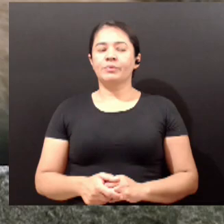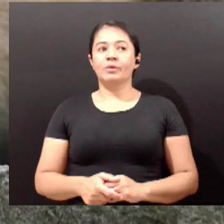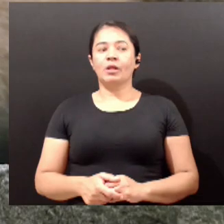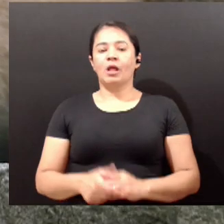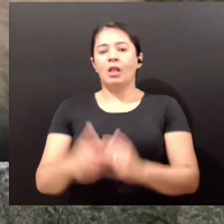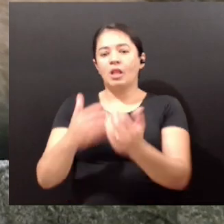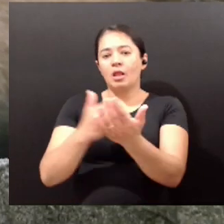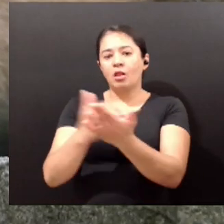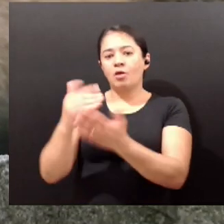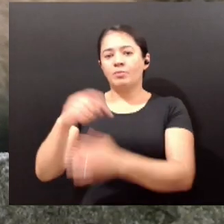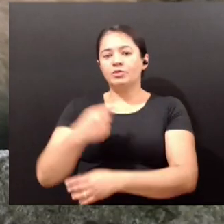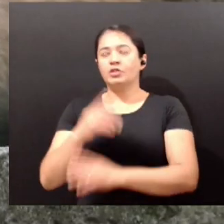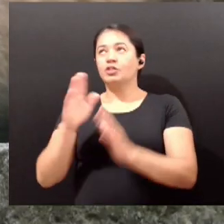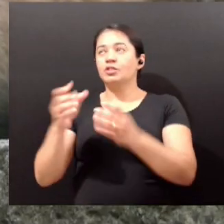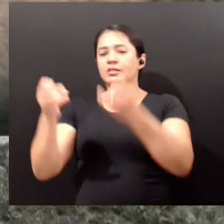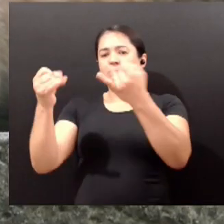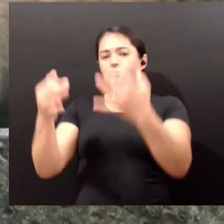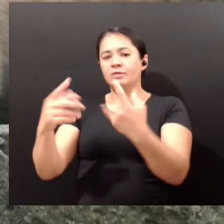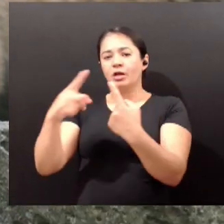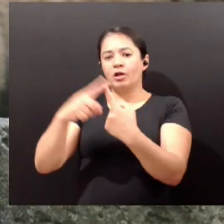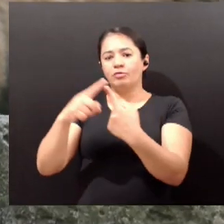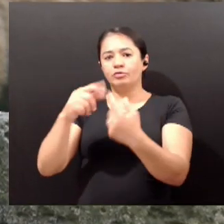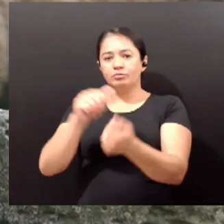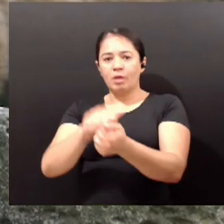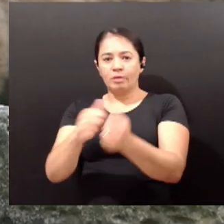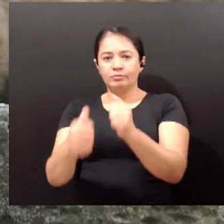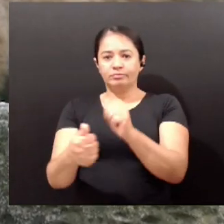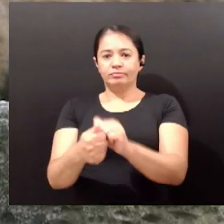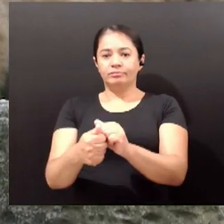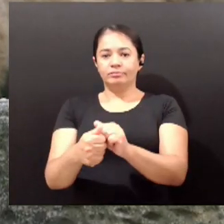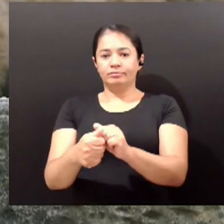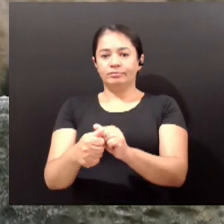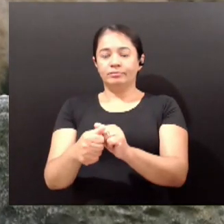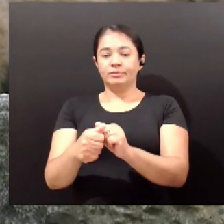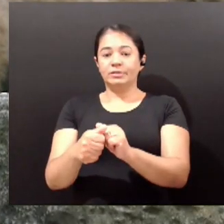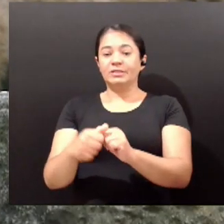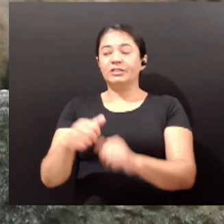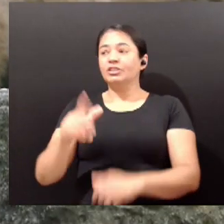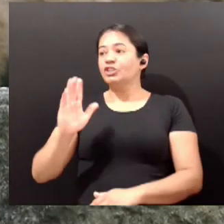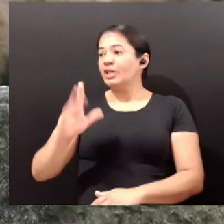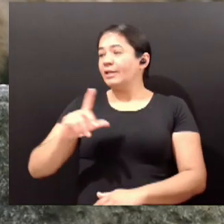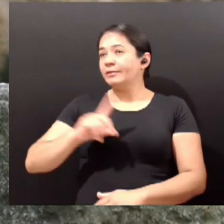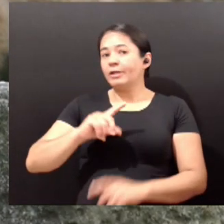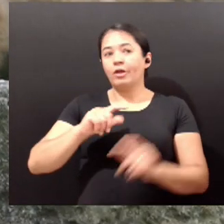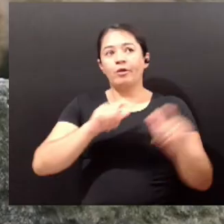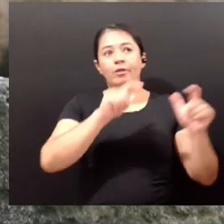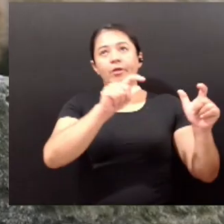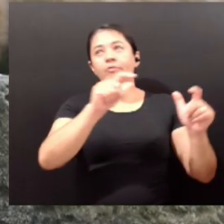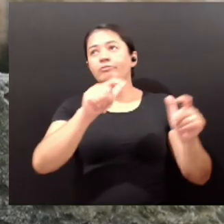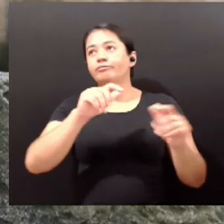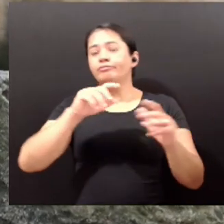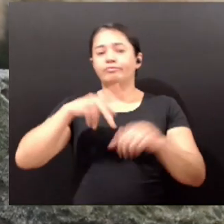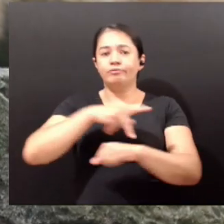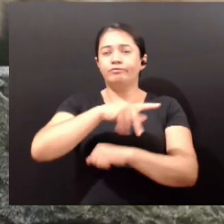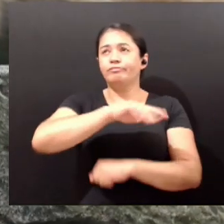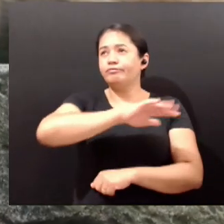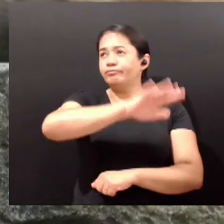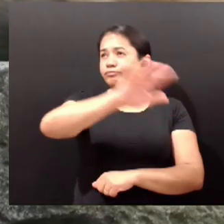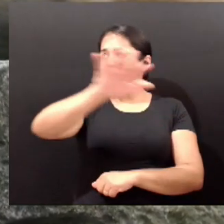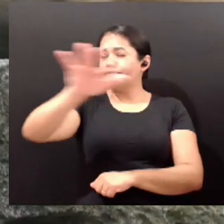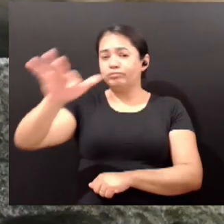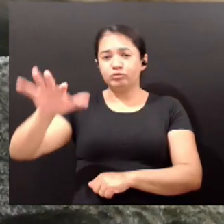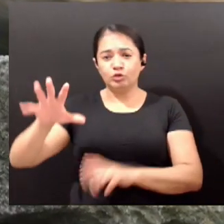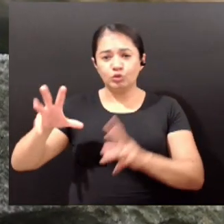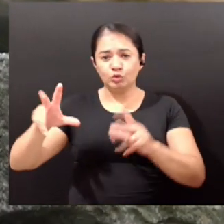uma espécie super adaptável, que tem nos extremos. Tem lá no Canadá, onde o frio é extremo, tem lá na Patagônia, onde